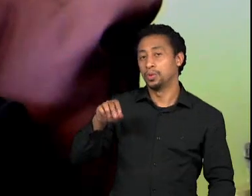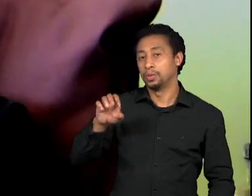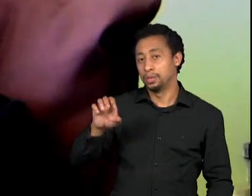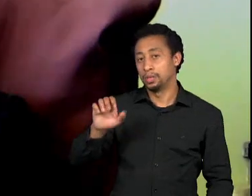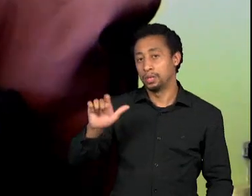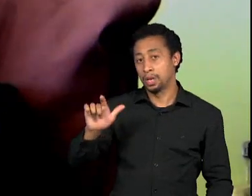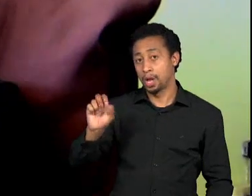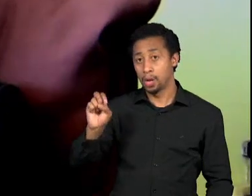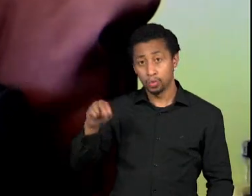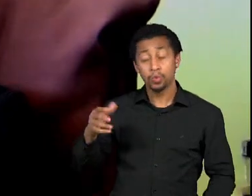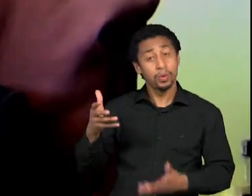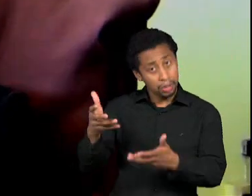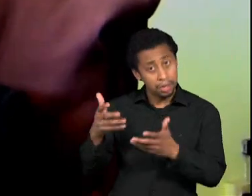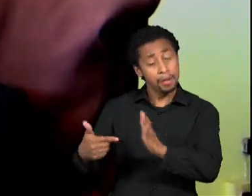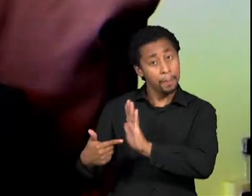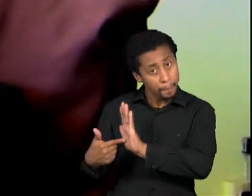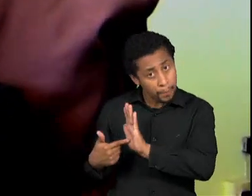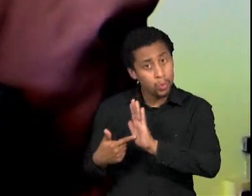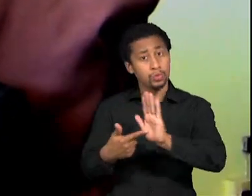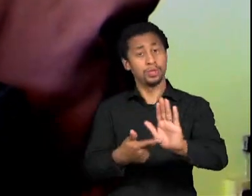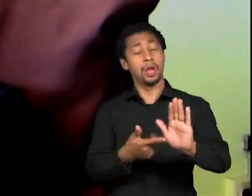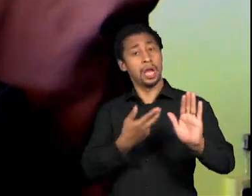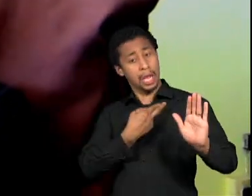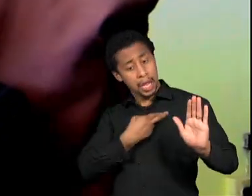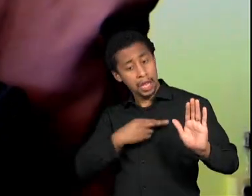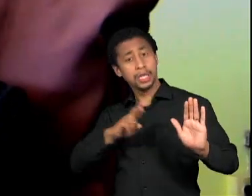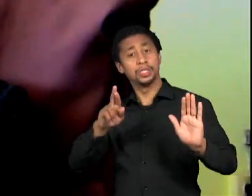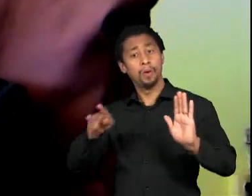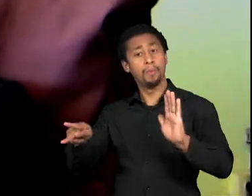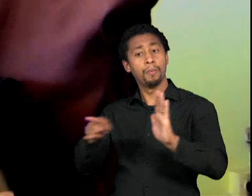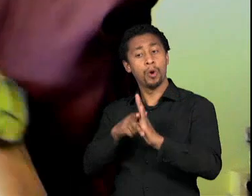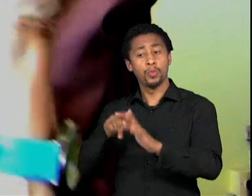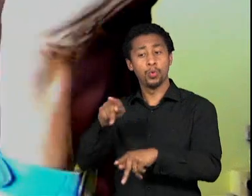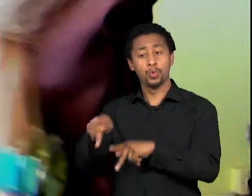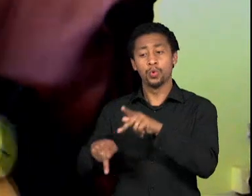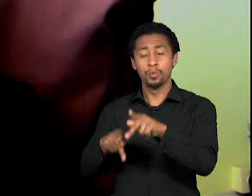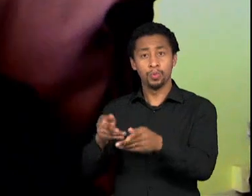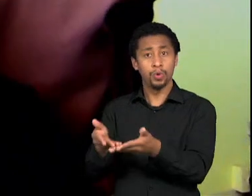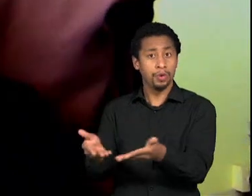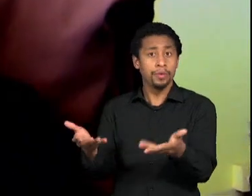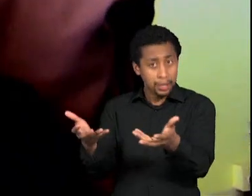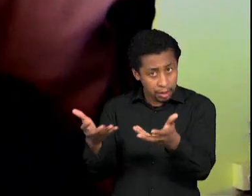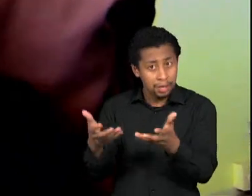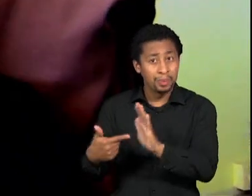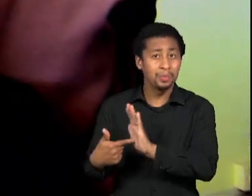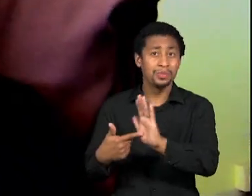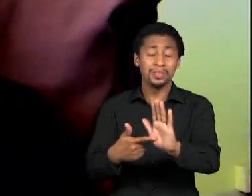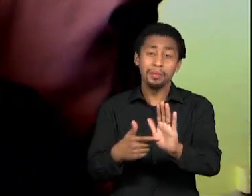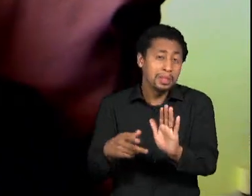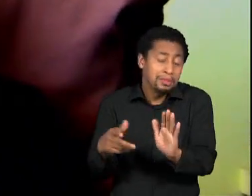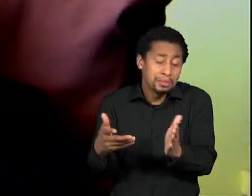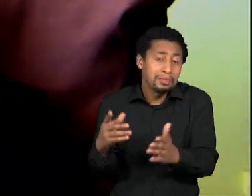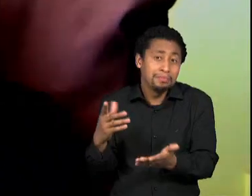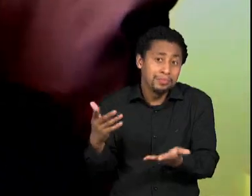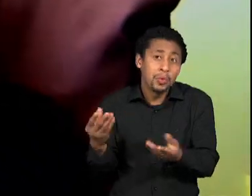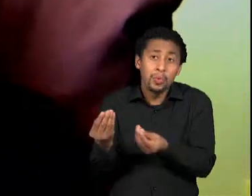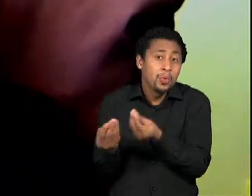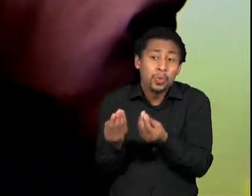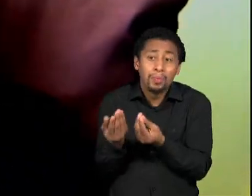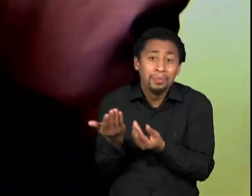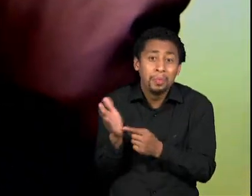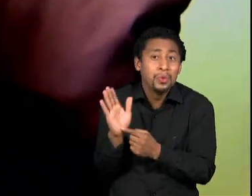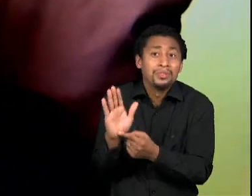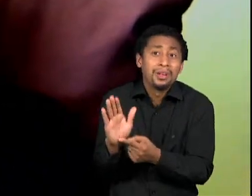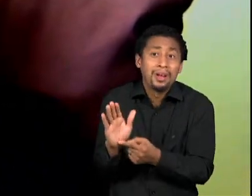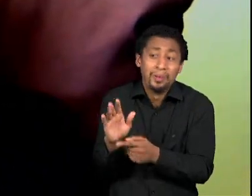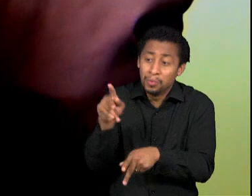a religiosidade do povo seria o ópio do povo. Portanto,